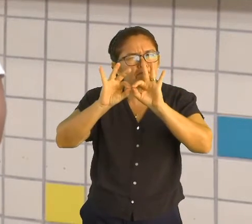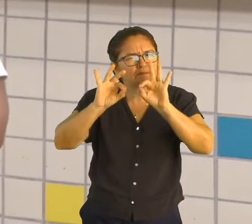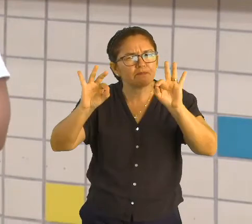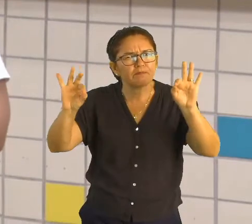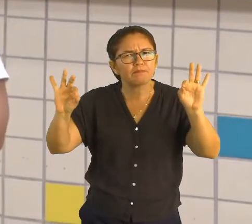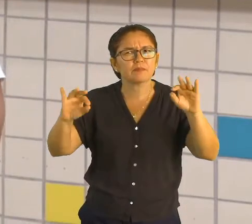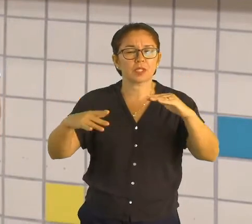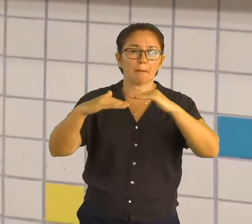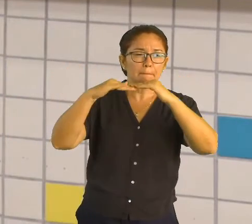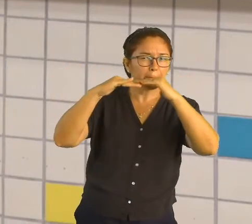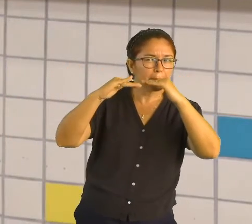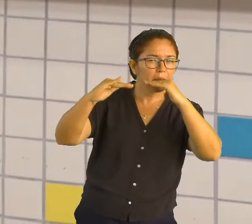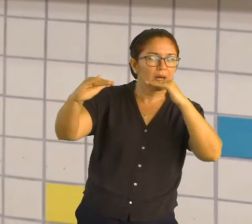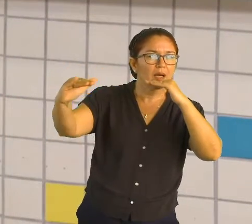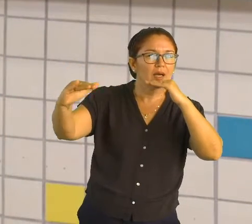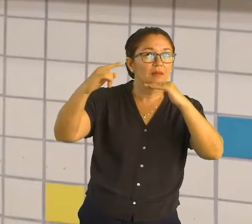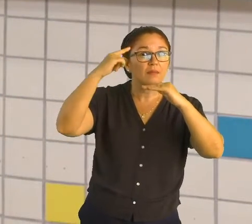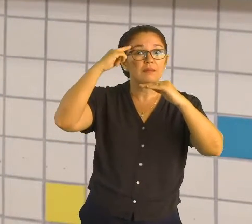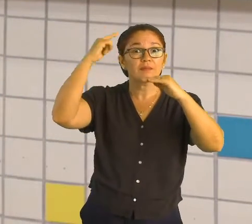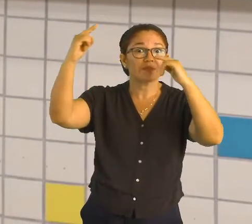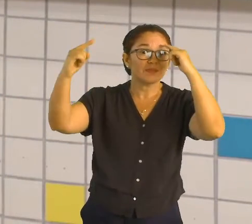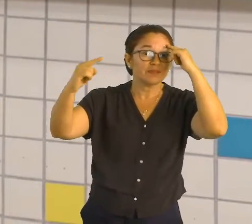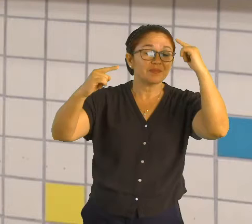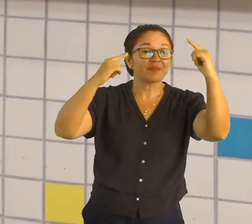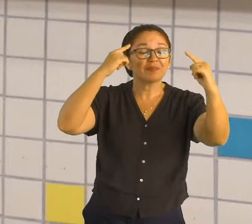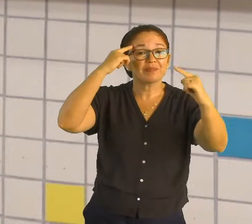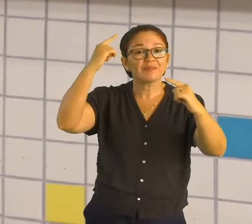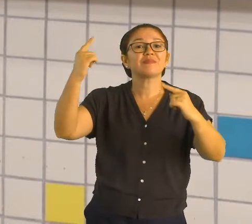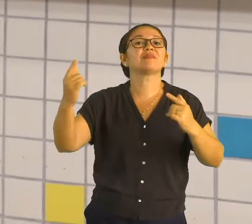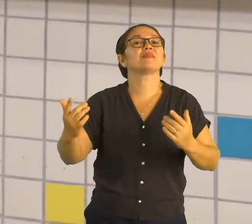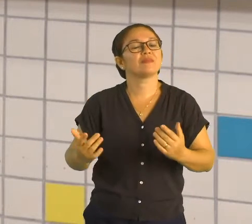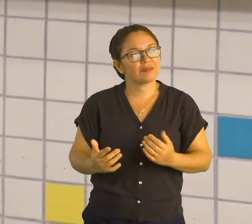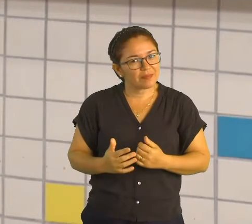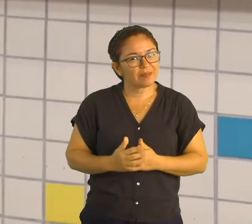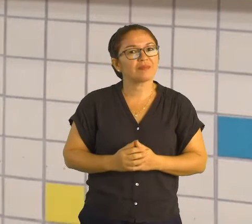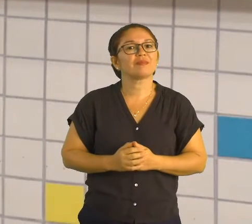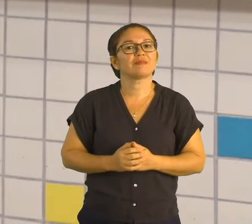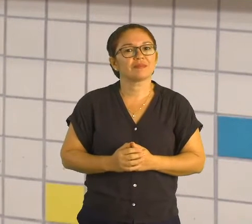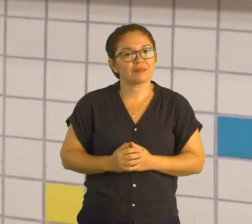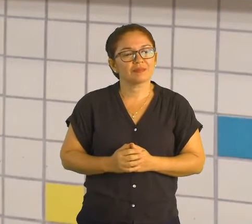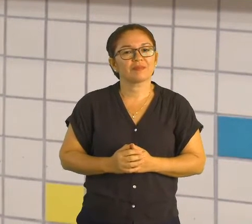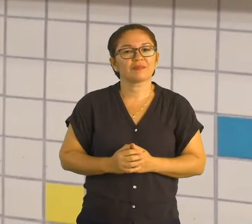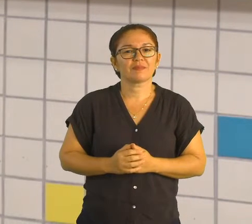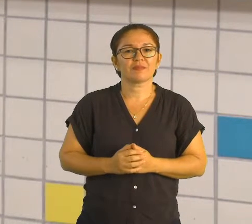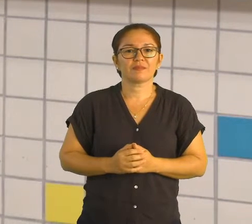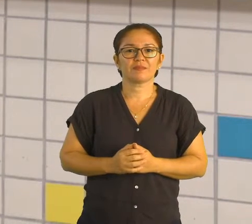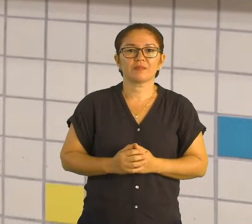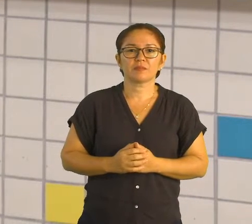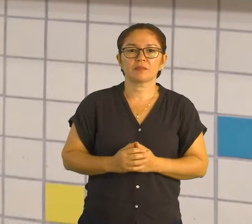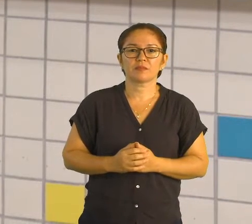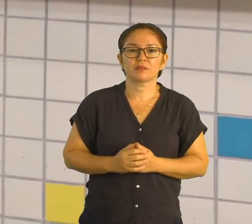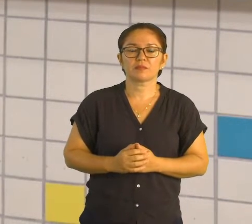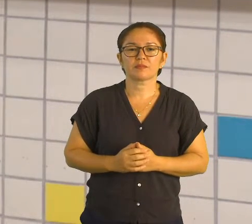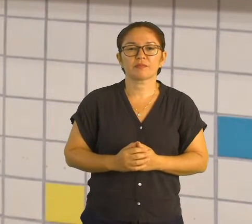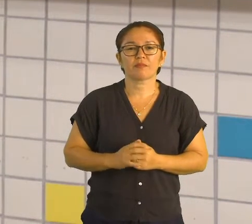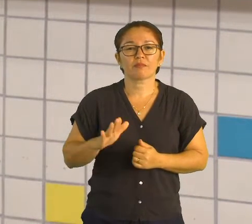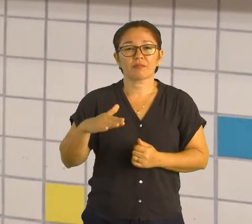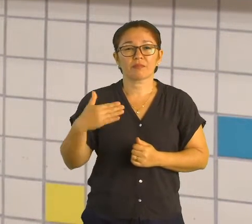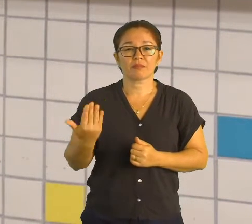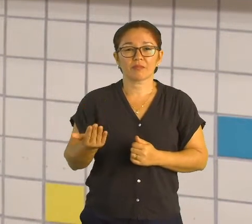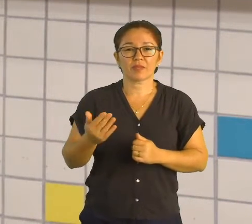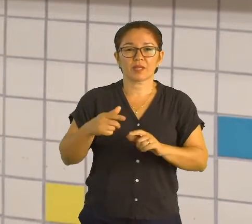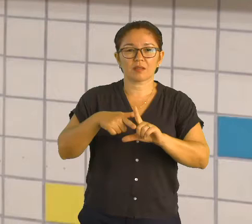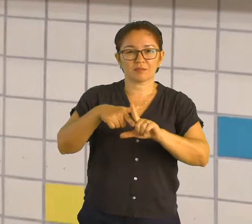ideias intuitivas são chamadas de noções primitivas, que são aceitas sem definição na